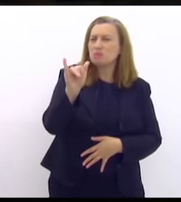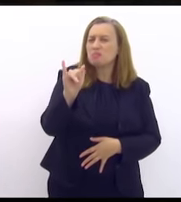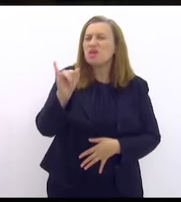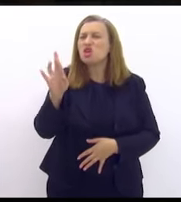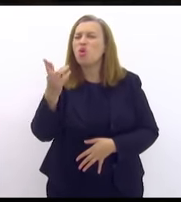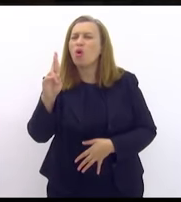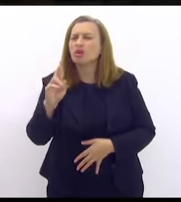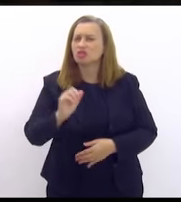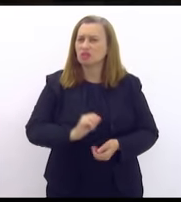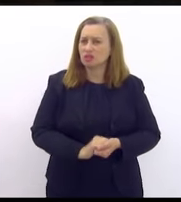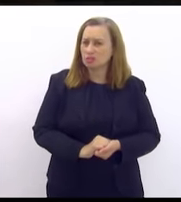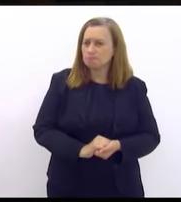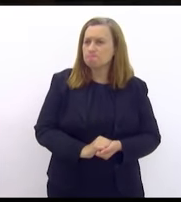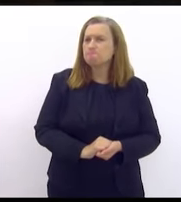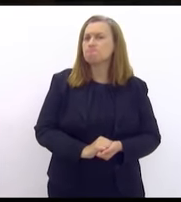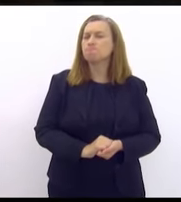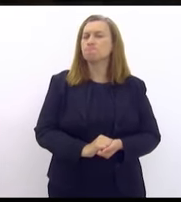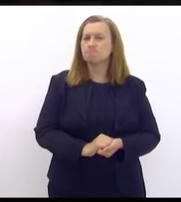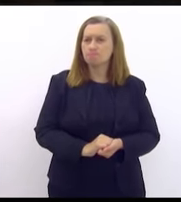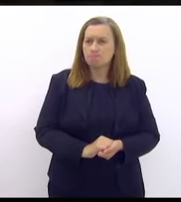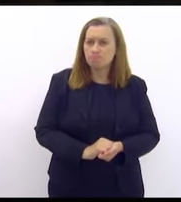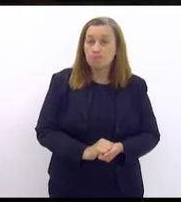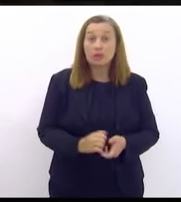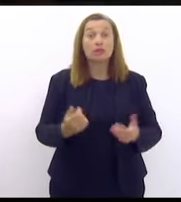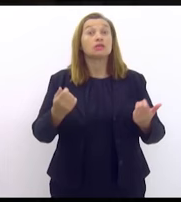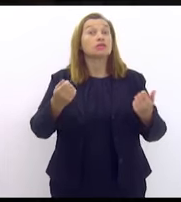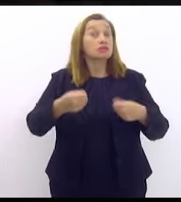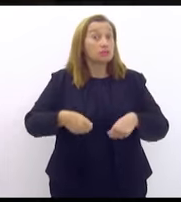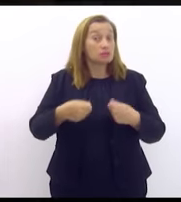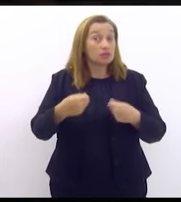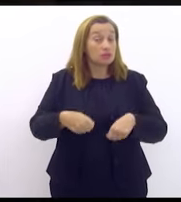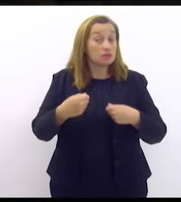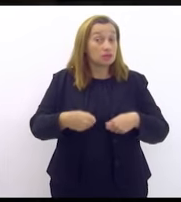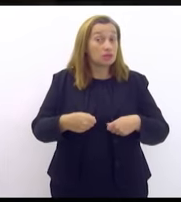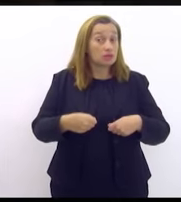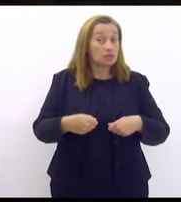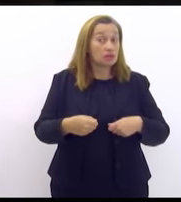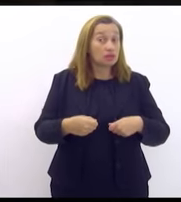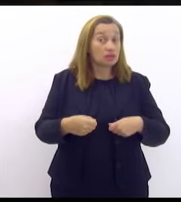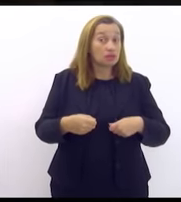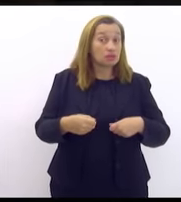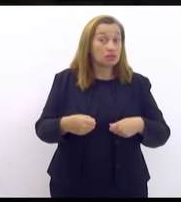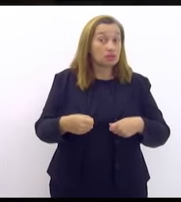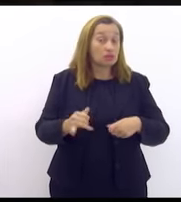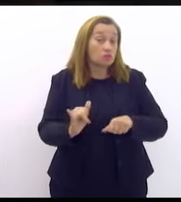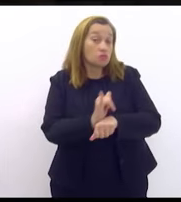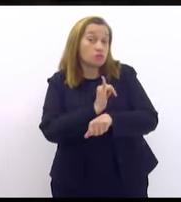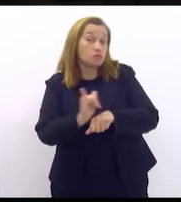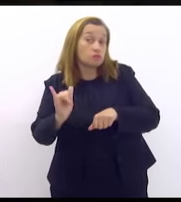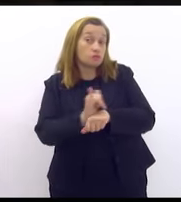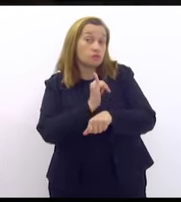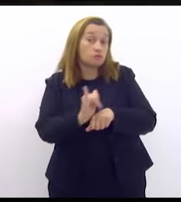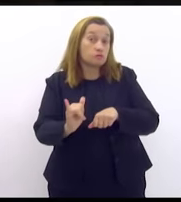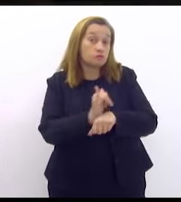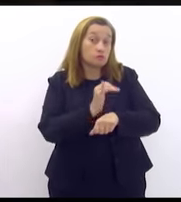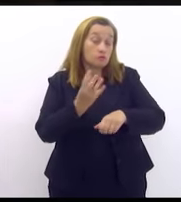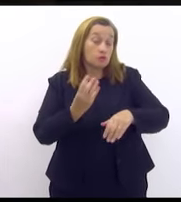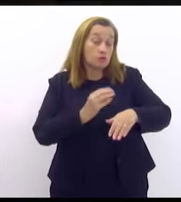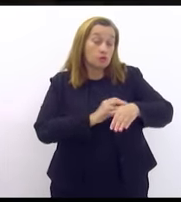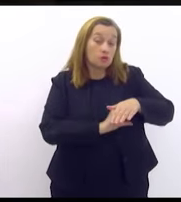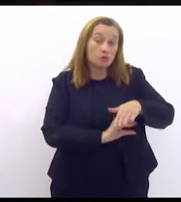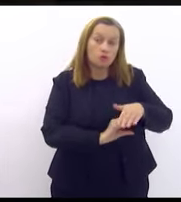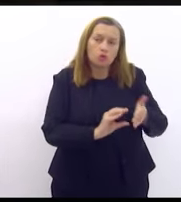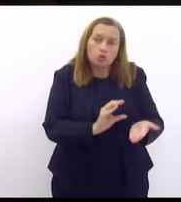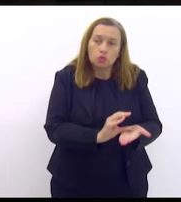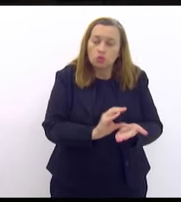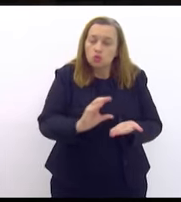de reais. E a necessidade de maximizar a aplicação desses recursos, que não